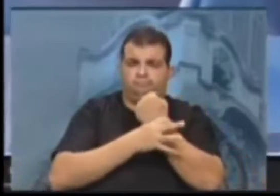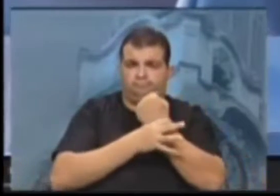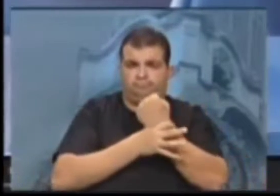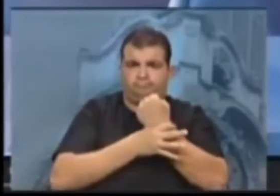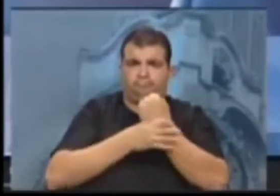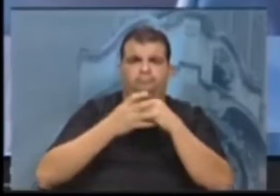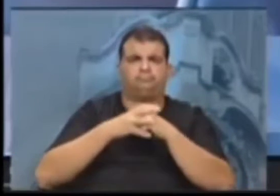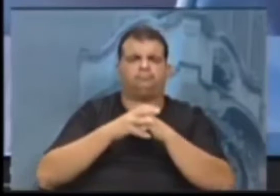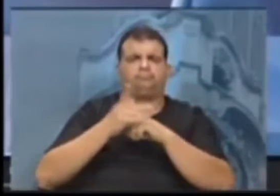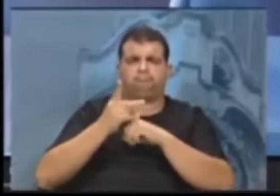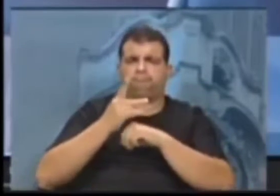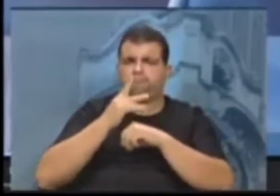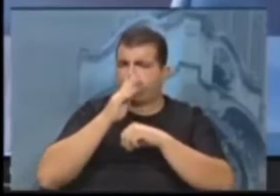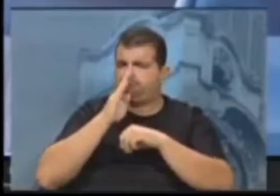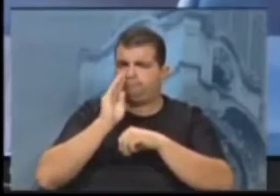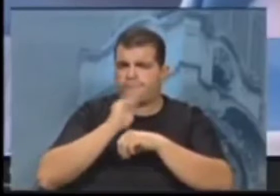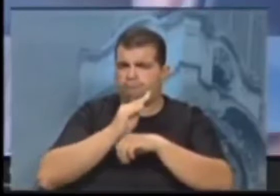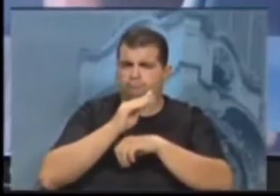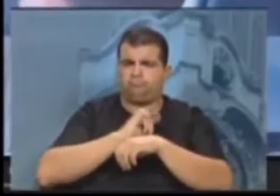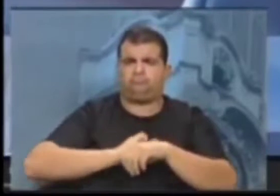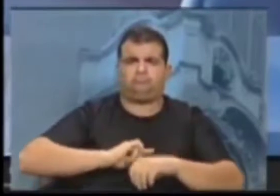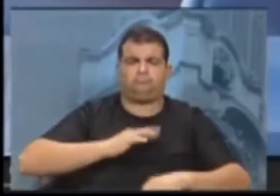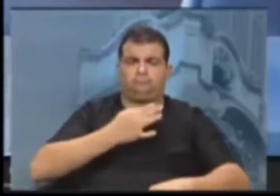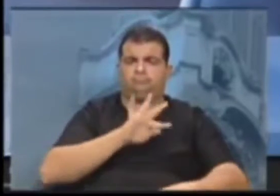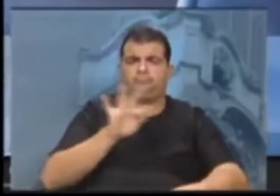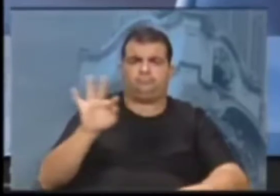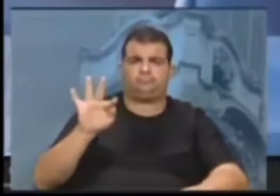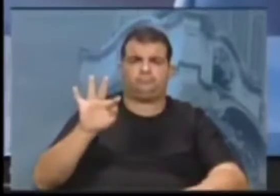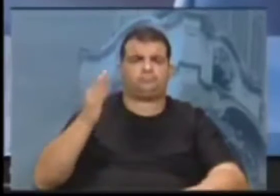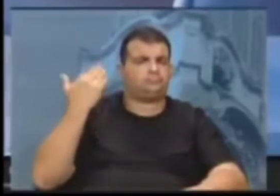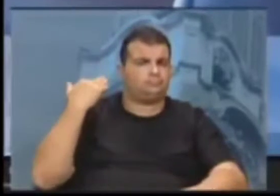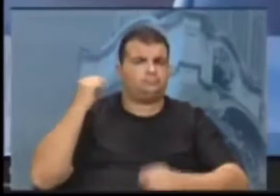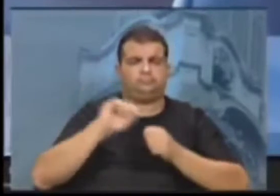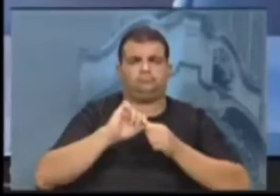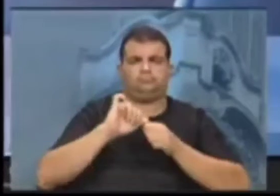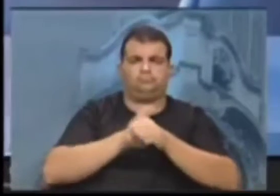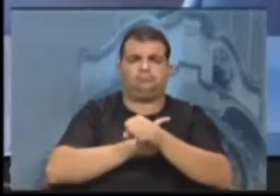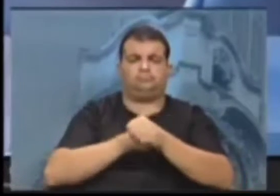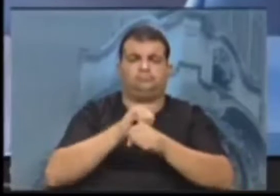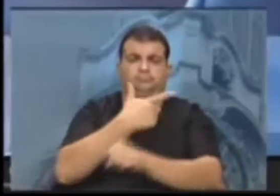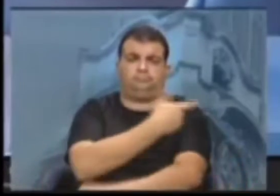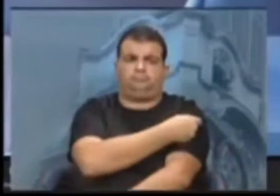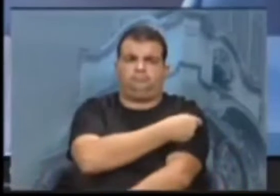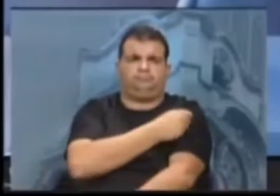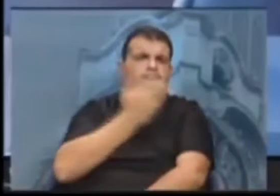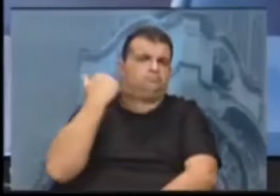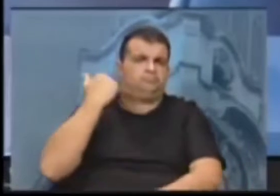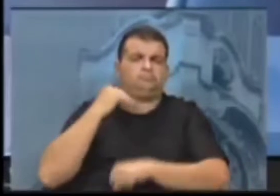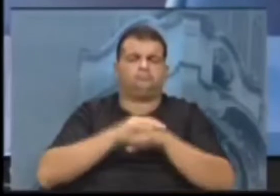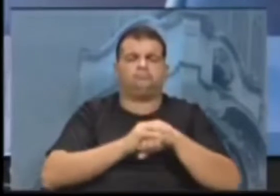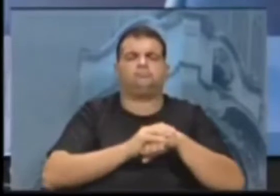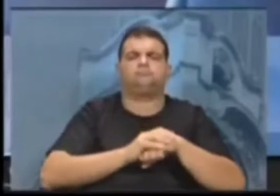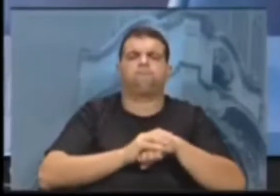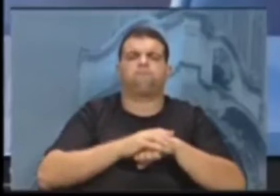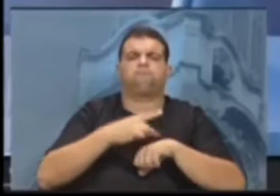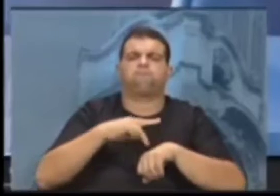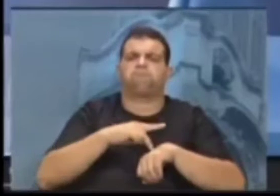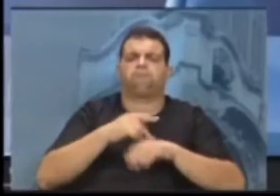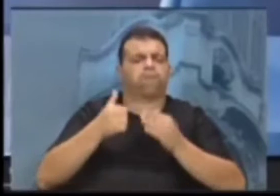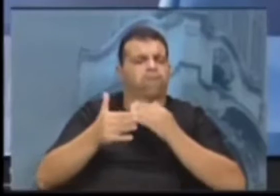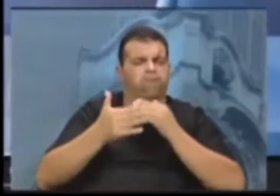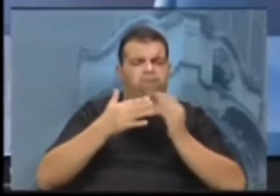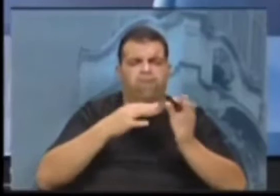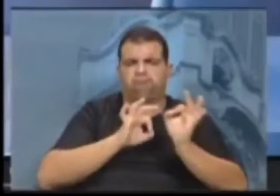foram esquecidos pelo governo federal quando montou a estratégia de vacinação. Qualquer país